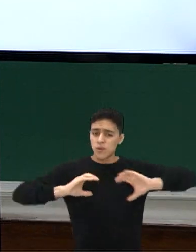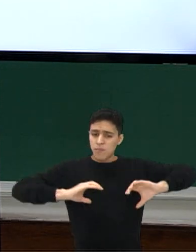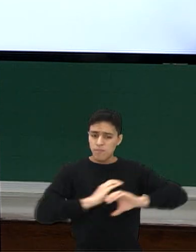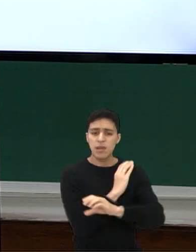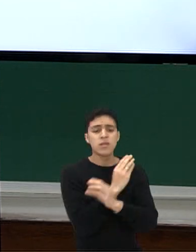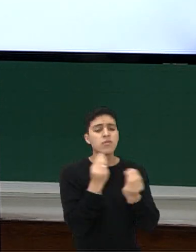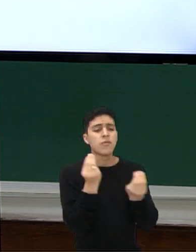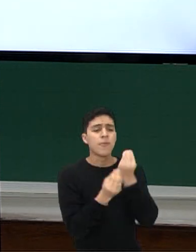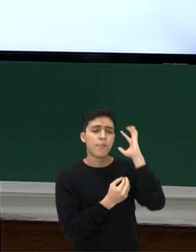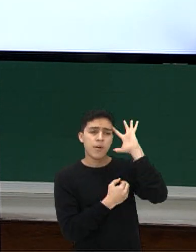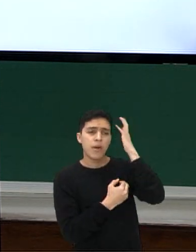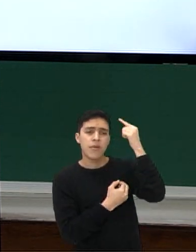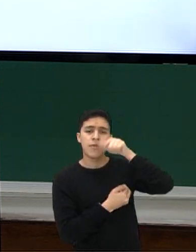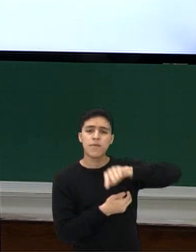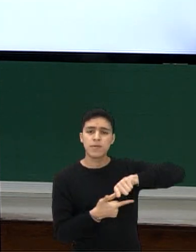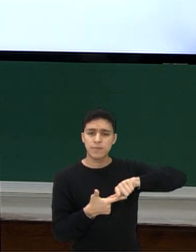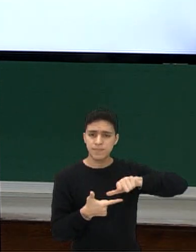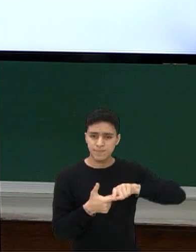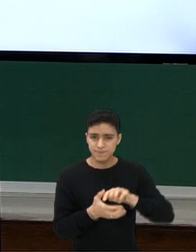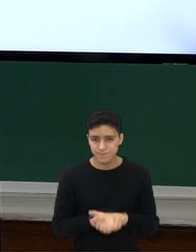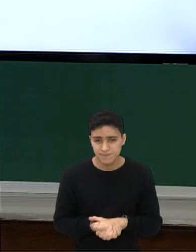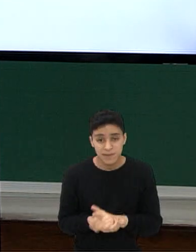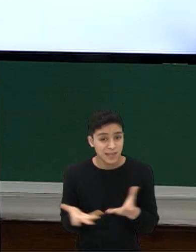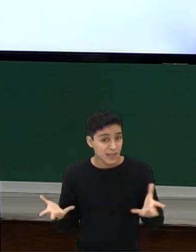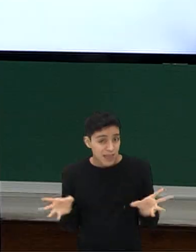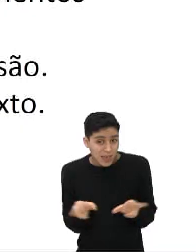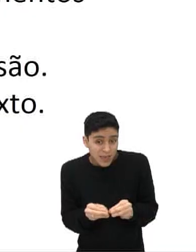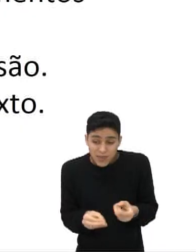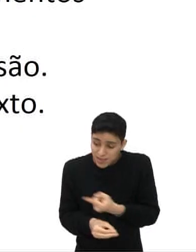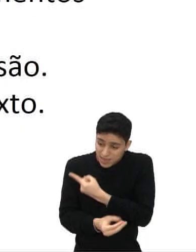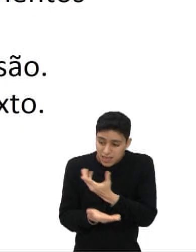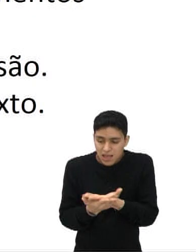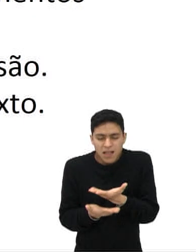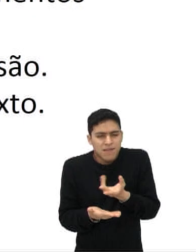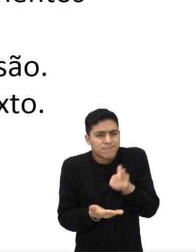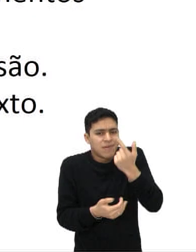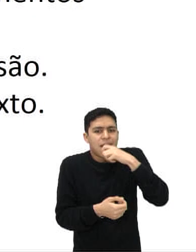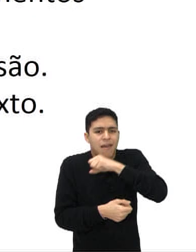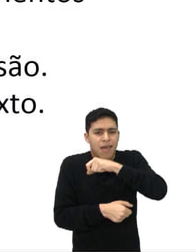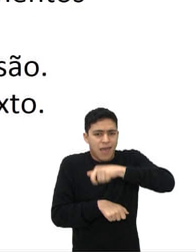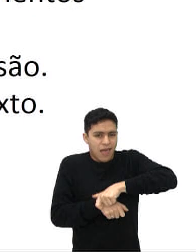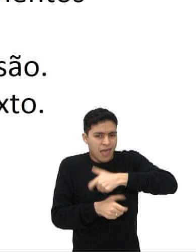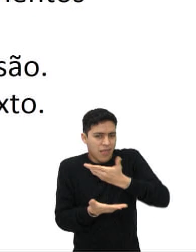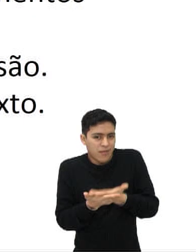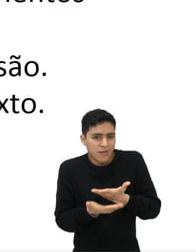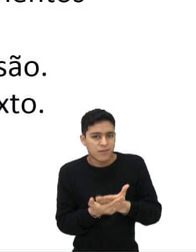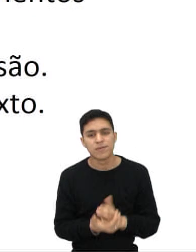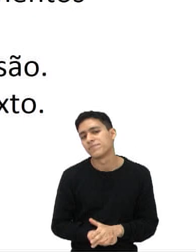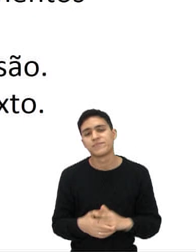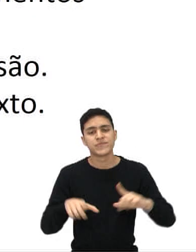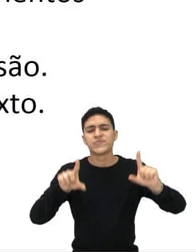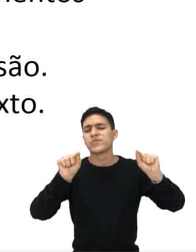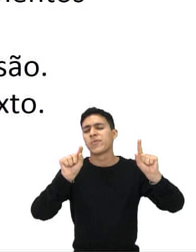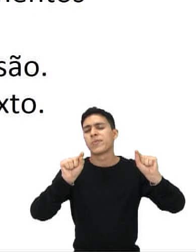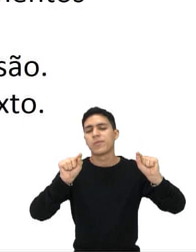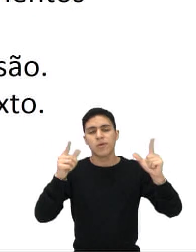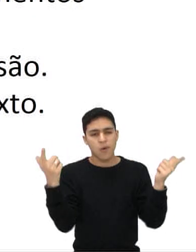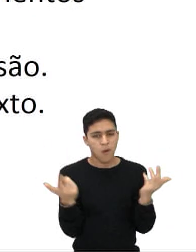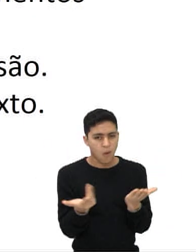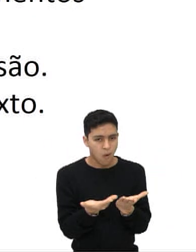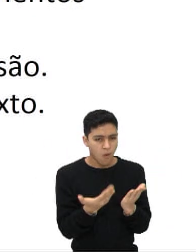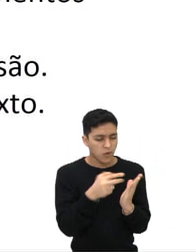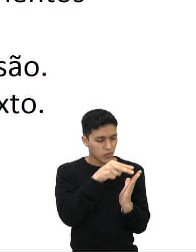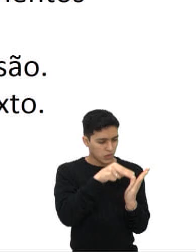certo? Vamos para o resumo da nossa aula de hoje? Passou rapidinho, né? Então, o que nós fizemos? Nós lemos um